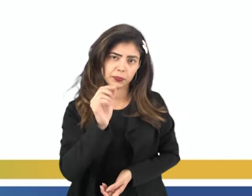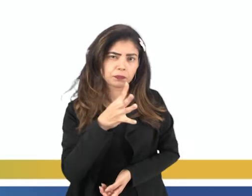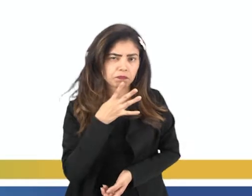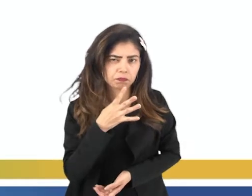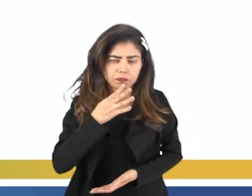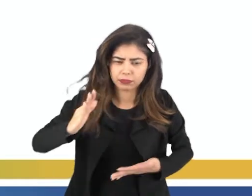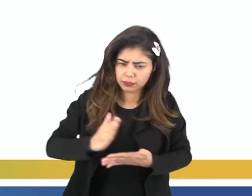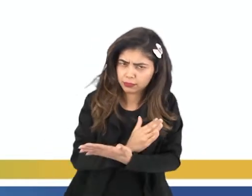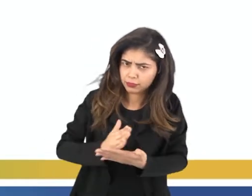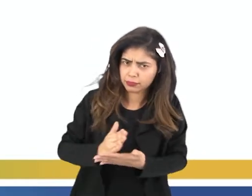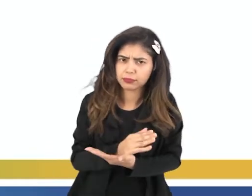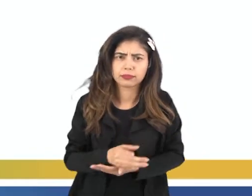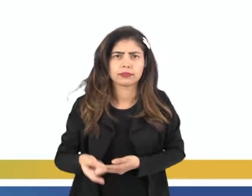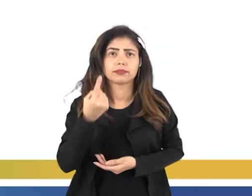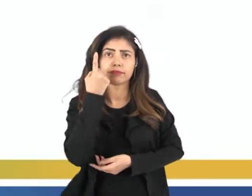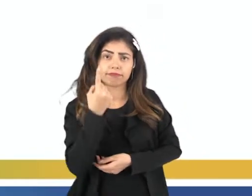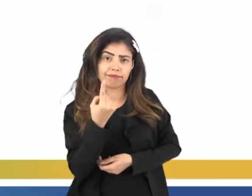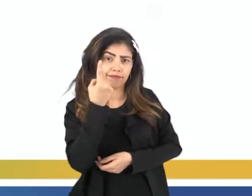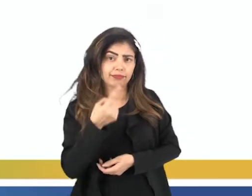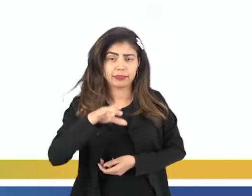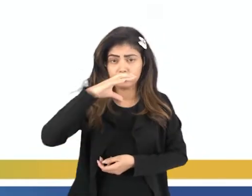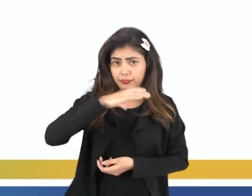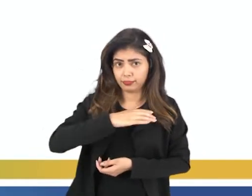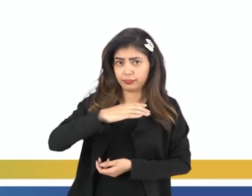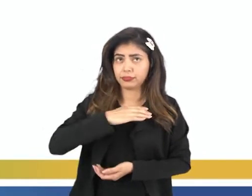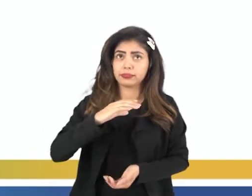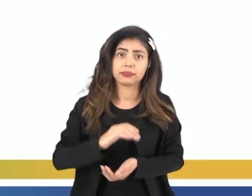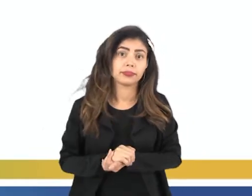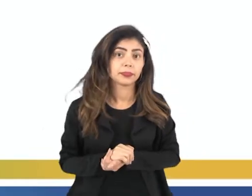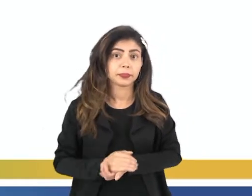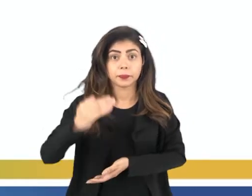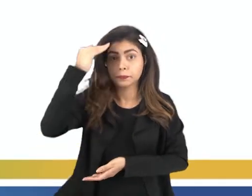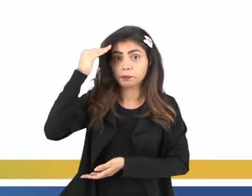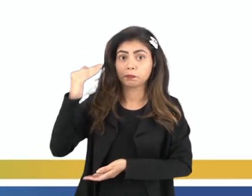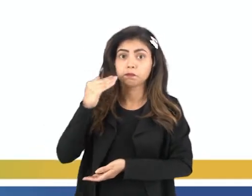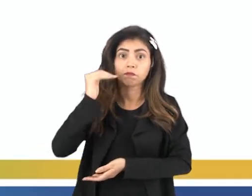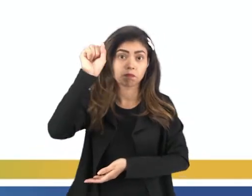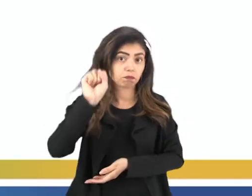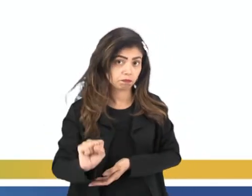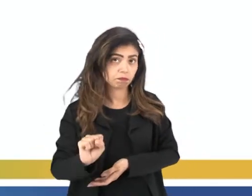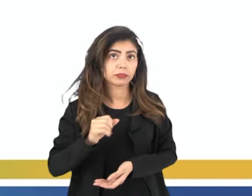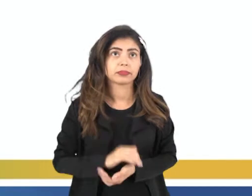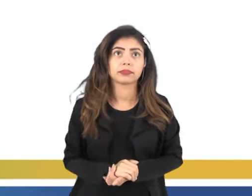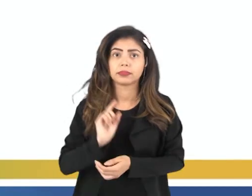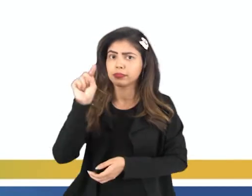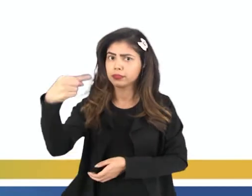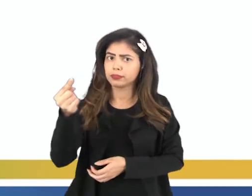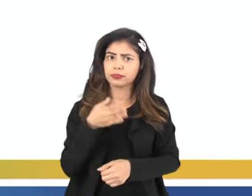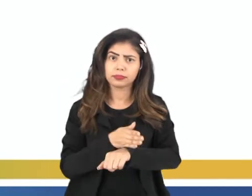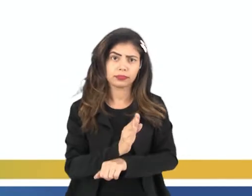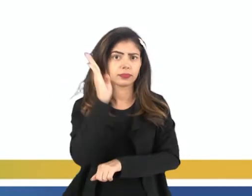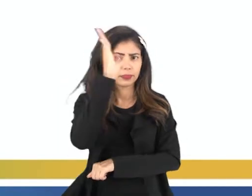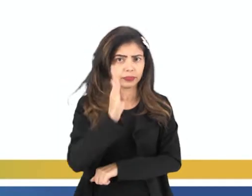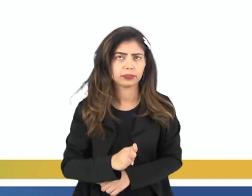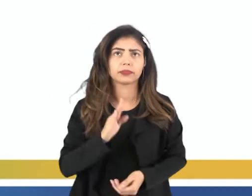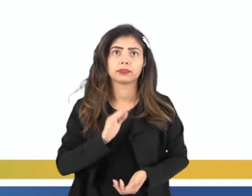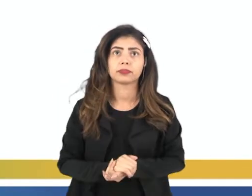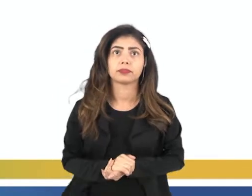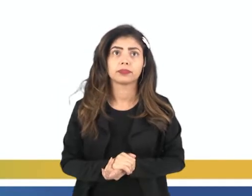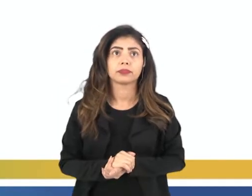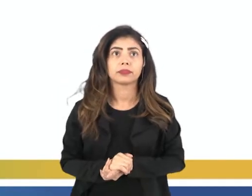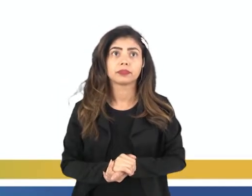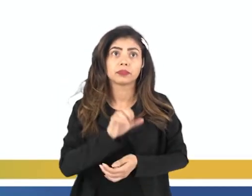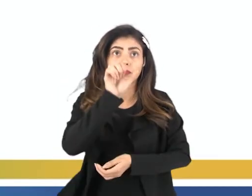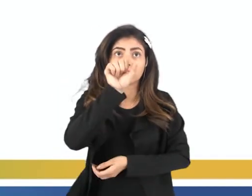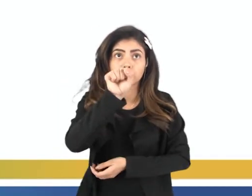conhecer essa cidade que fica na Coreia do Sul e depois entramos no caso do Brasil. Então, Songdo